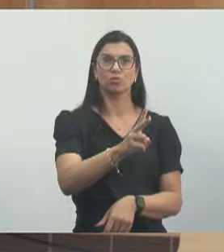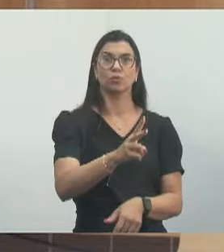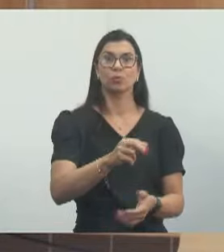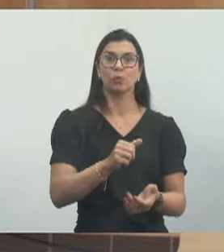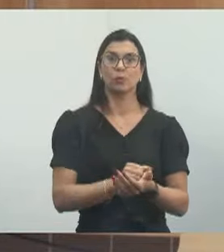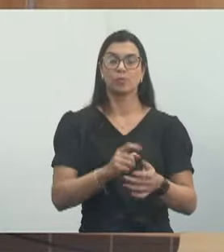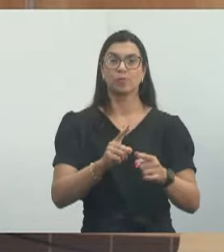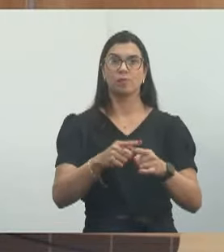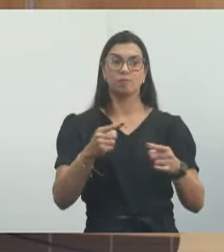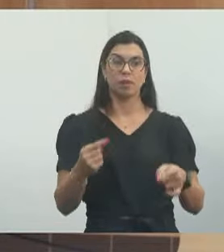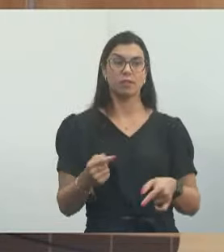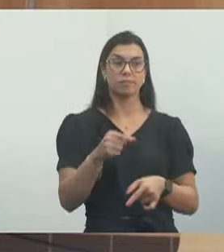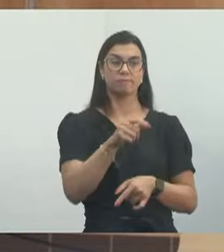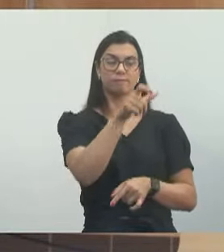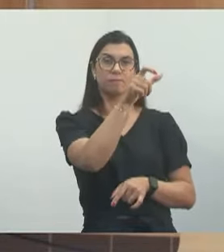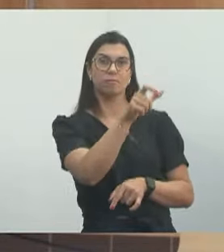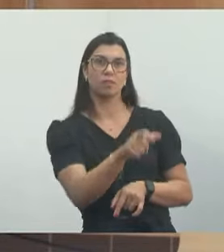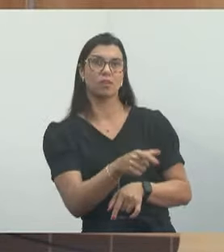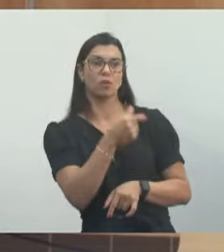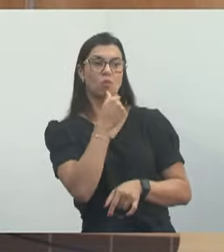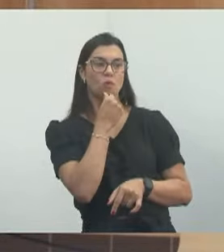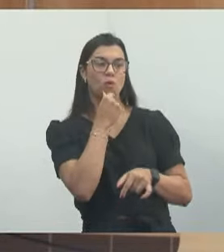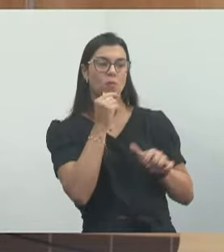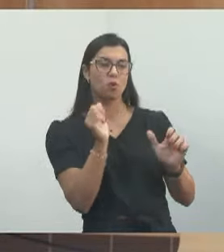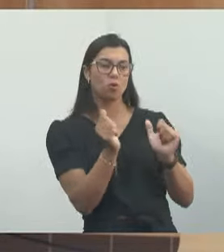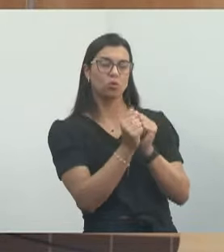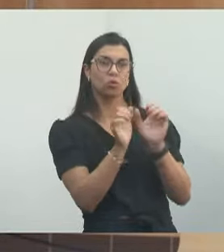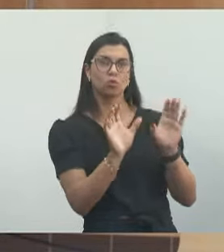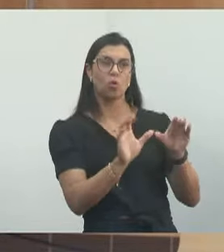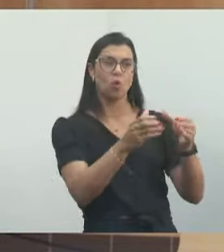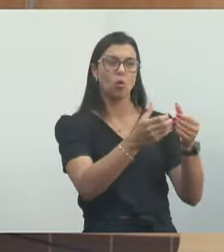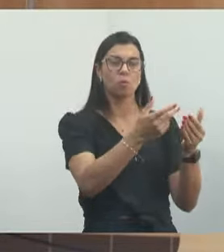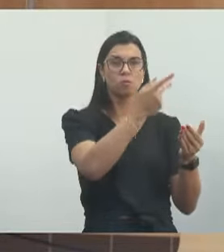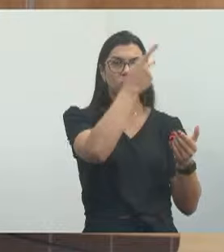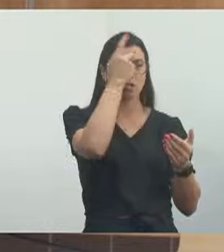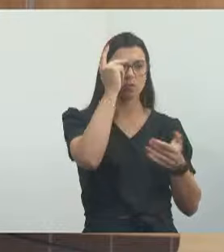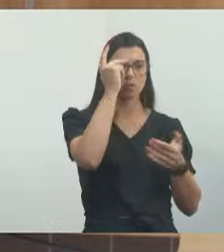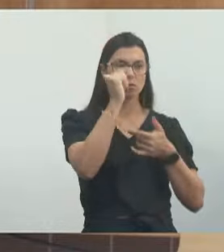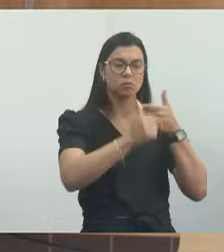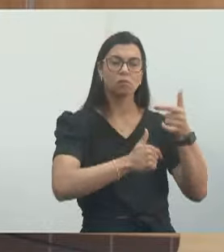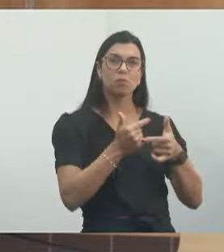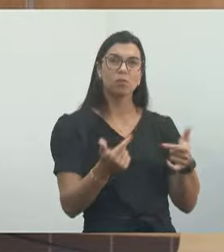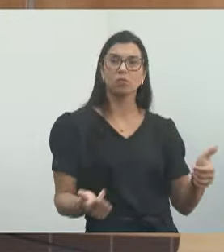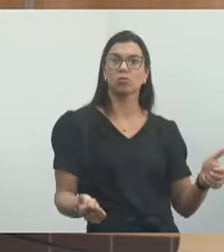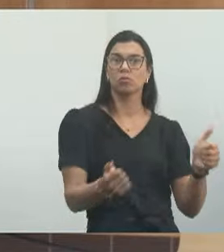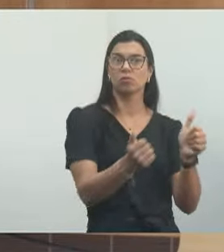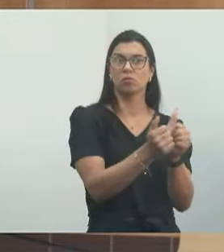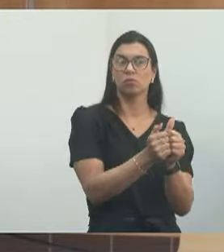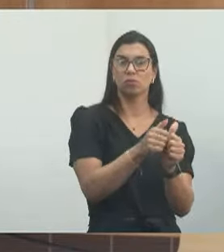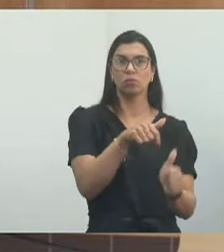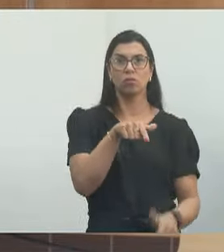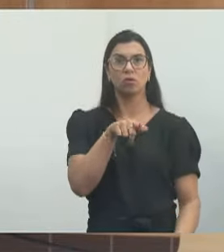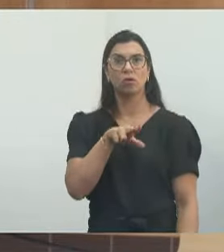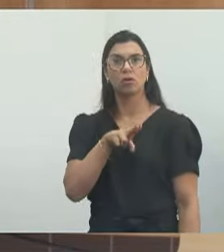você, com a sua equipe, né? E obviamente que o Guilherme, à distância, vai dar as